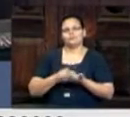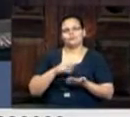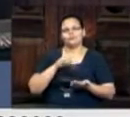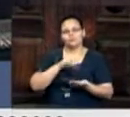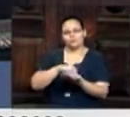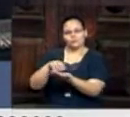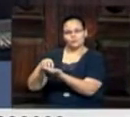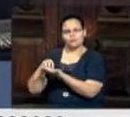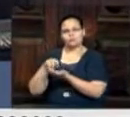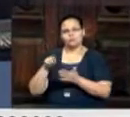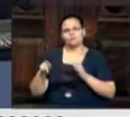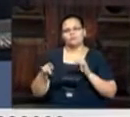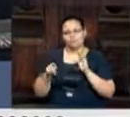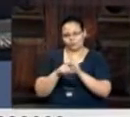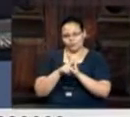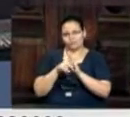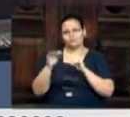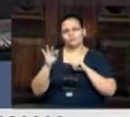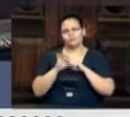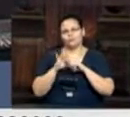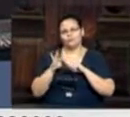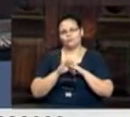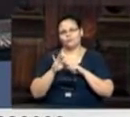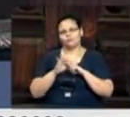rede FAETEC,